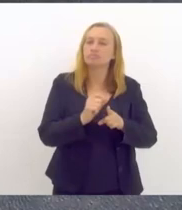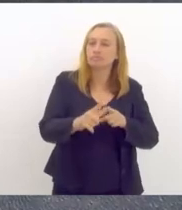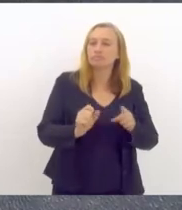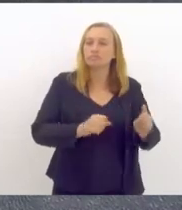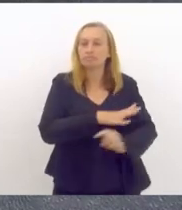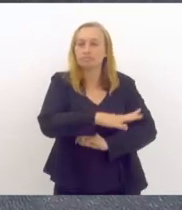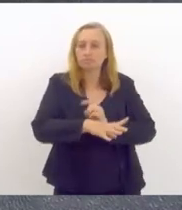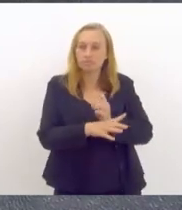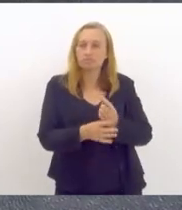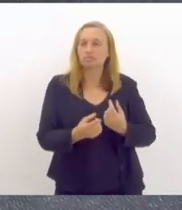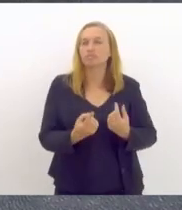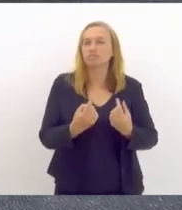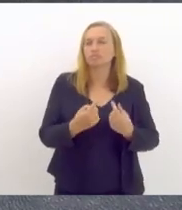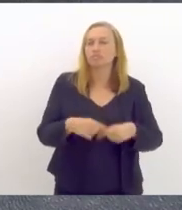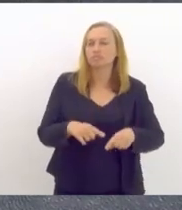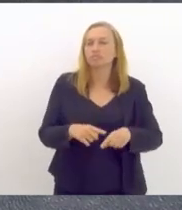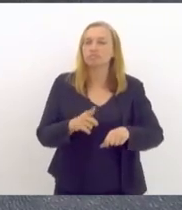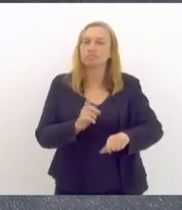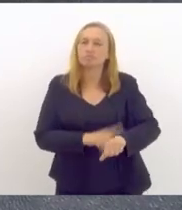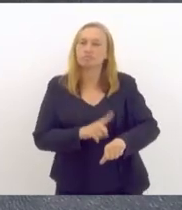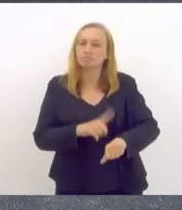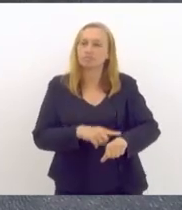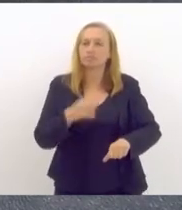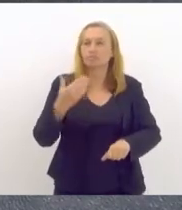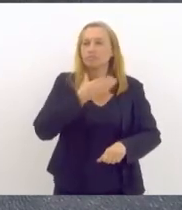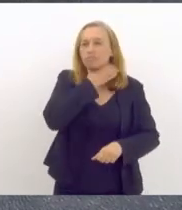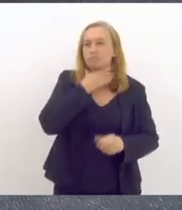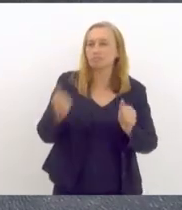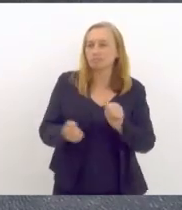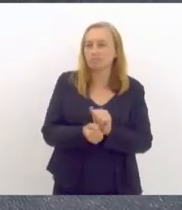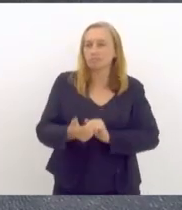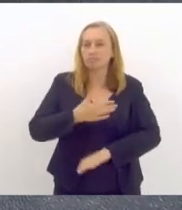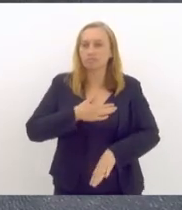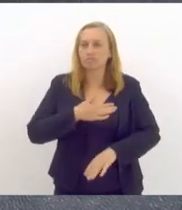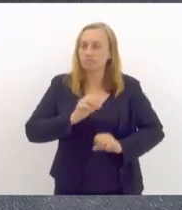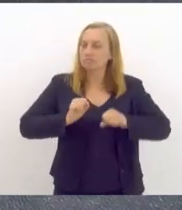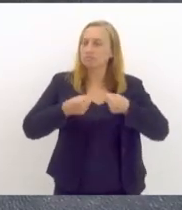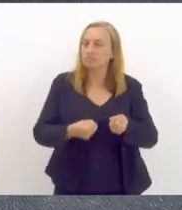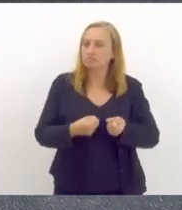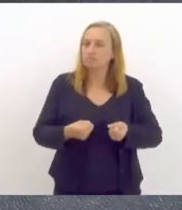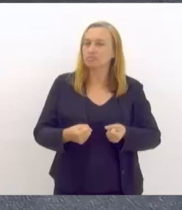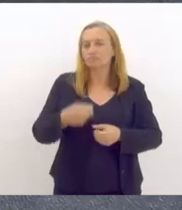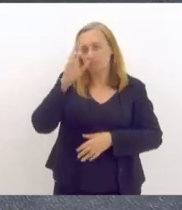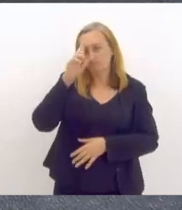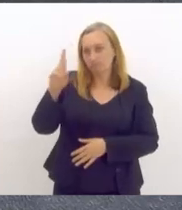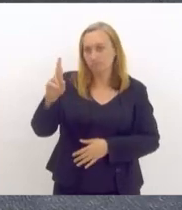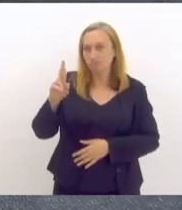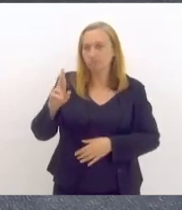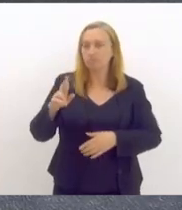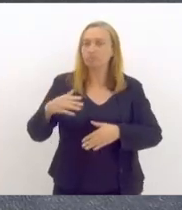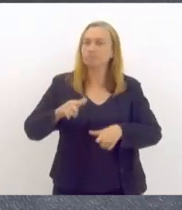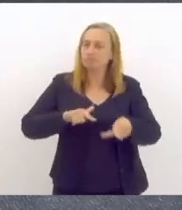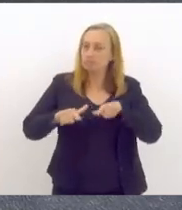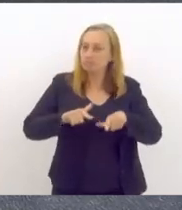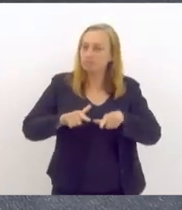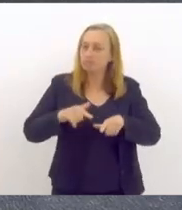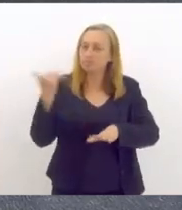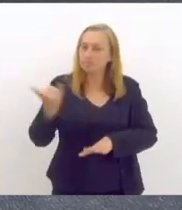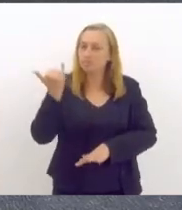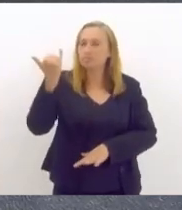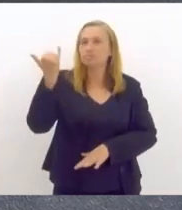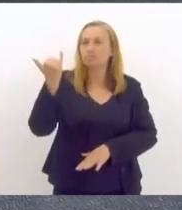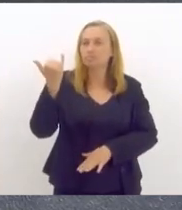enfrentamento a um momento de catástrofe conte comigo e reforçar com vossa excelência aqui para além desse trabalho importantíssimo